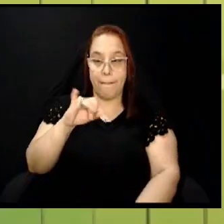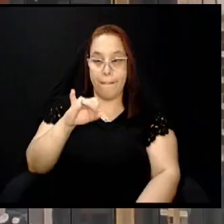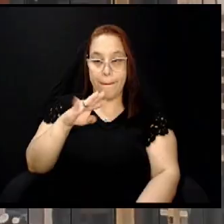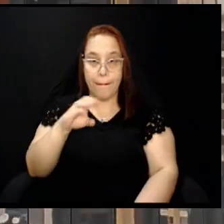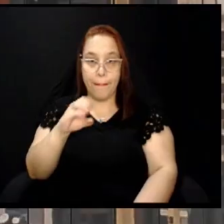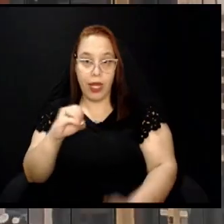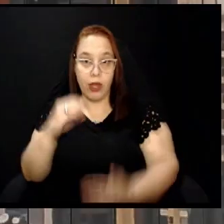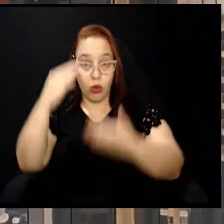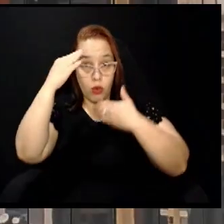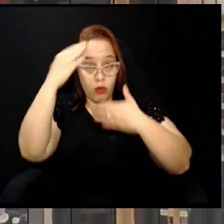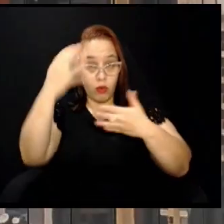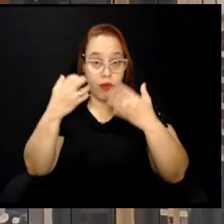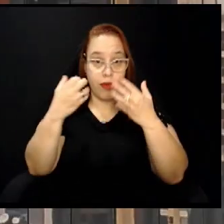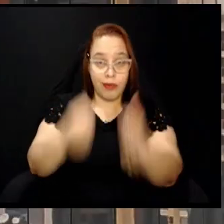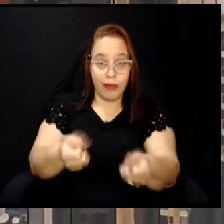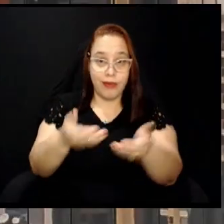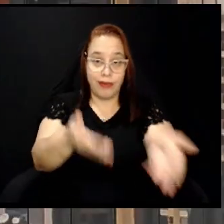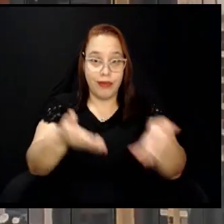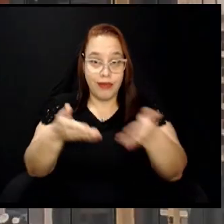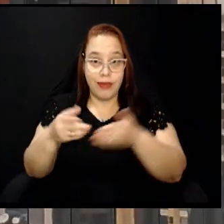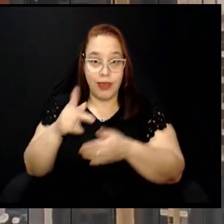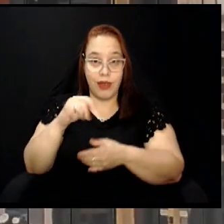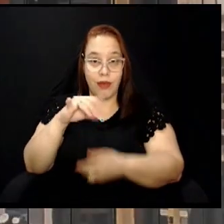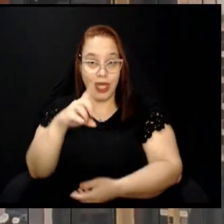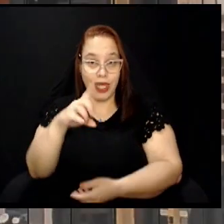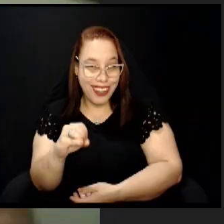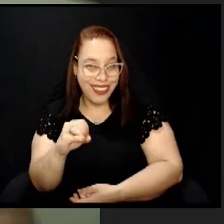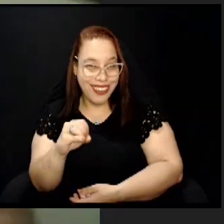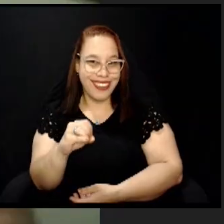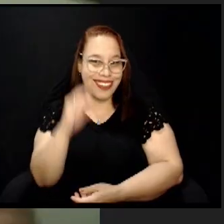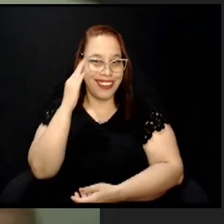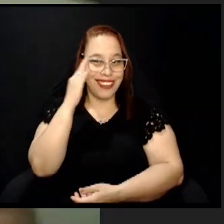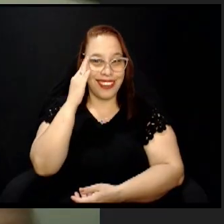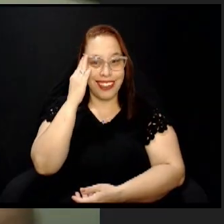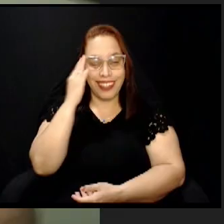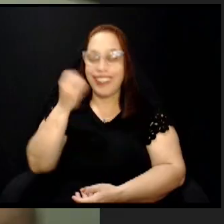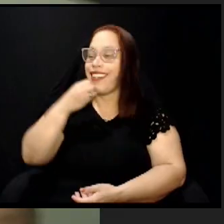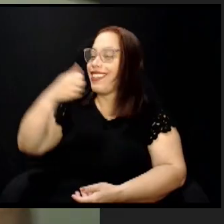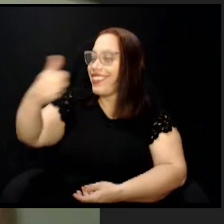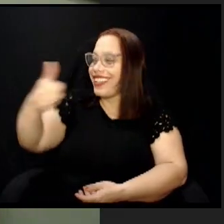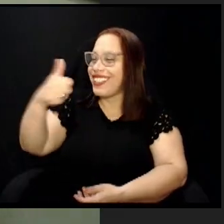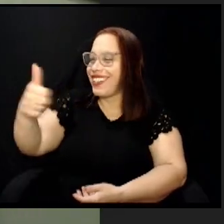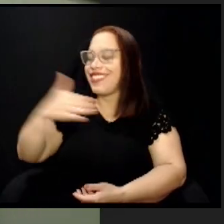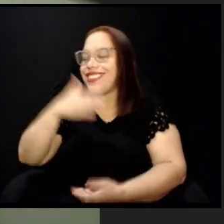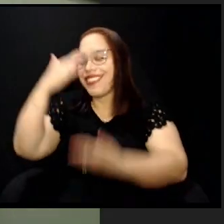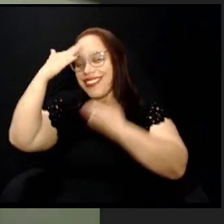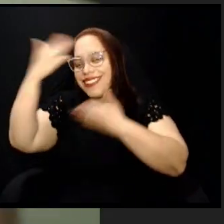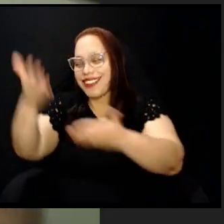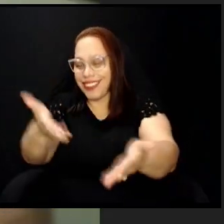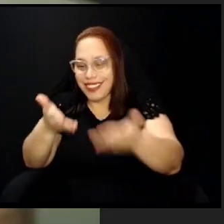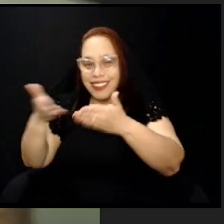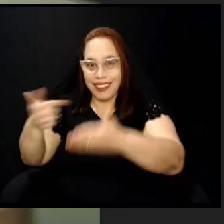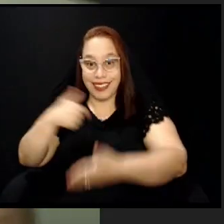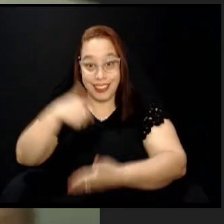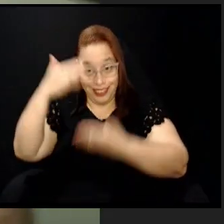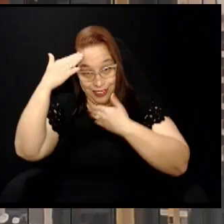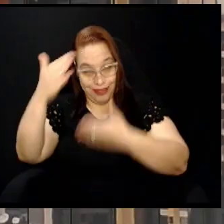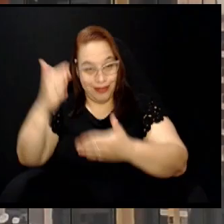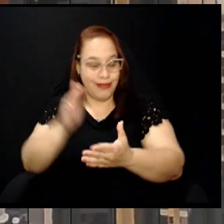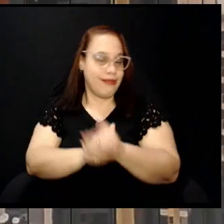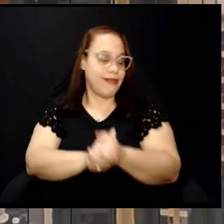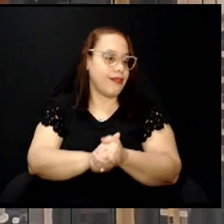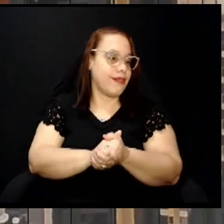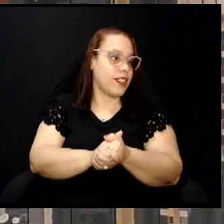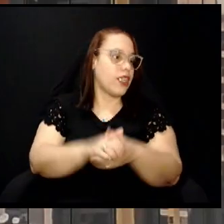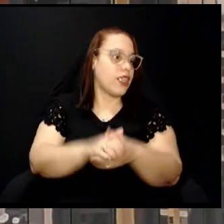Muito obrigada por aceitar o nosso convite, Pido. Tudo bem? Obrigado pelo convite, eu que agradeço.